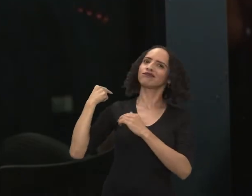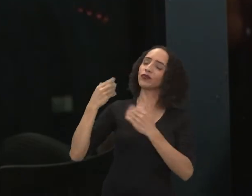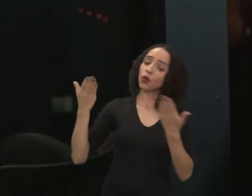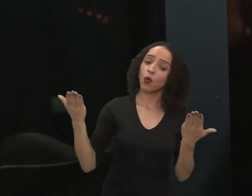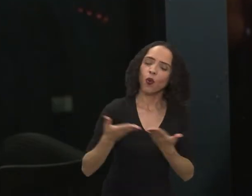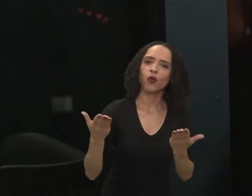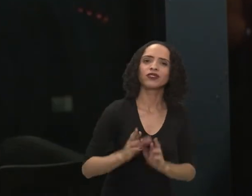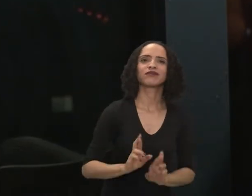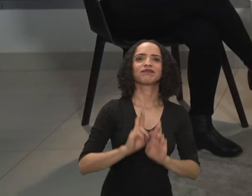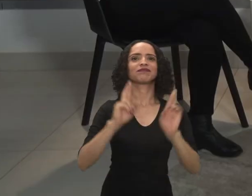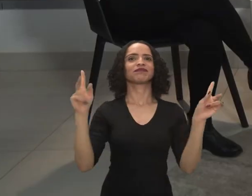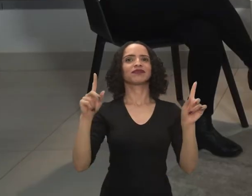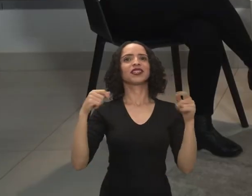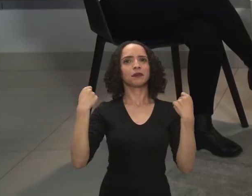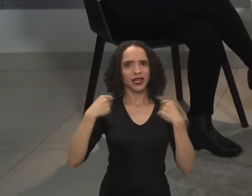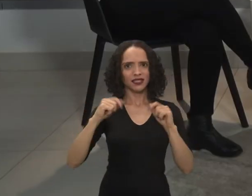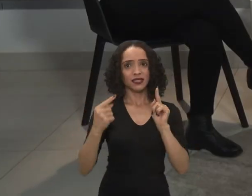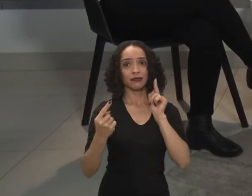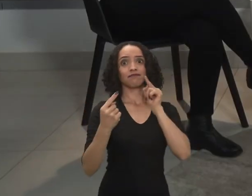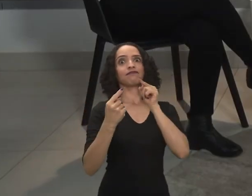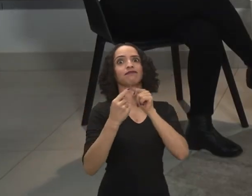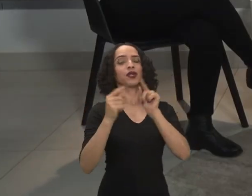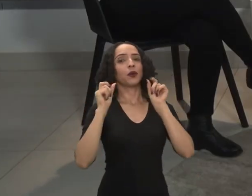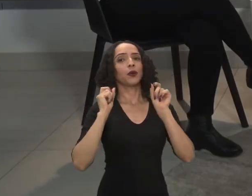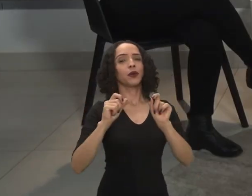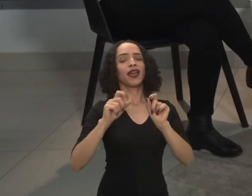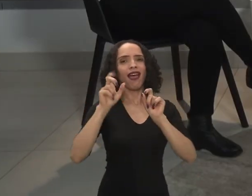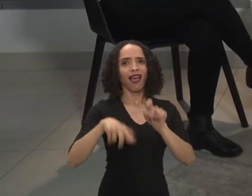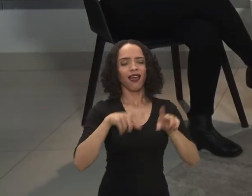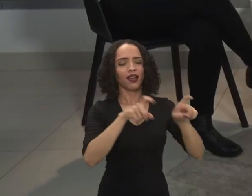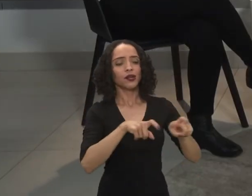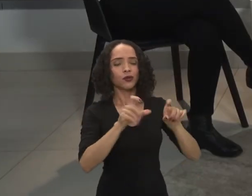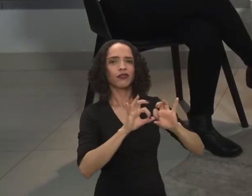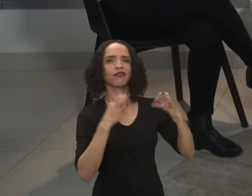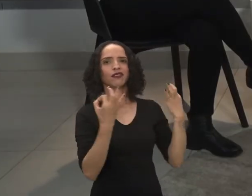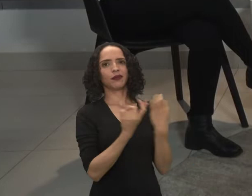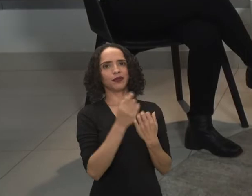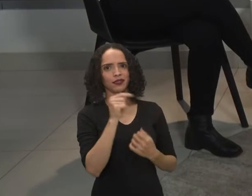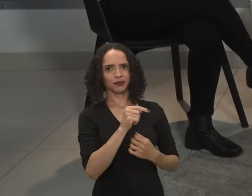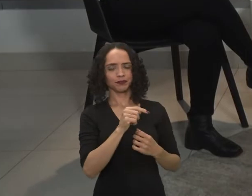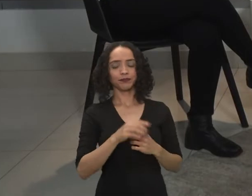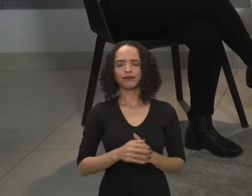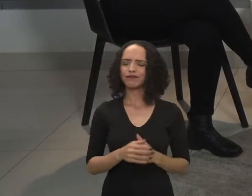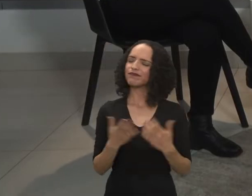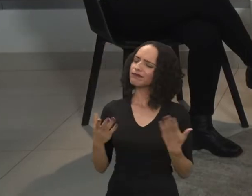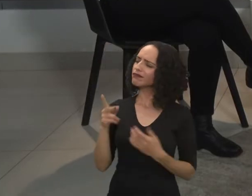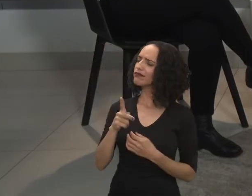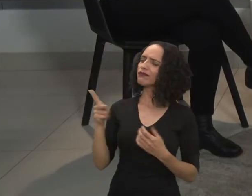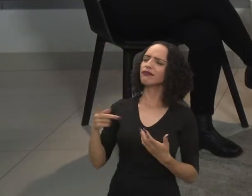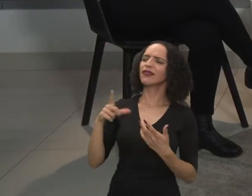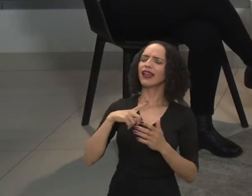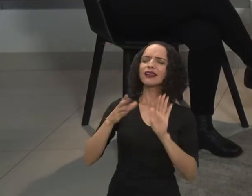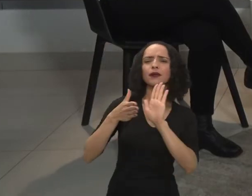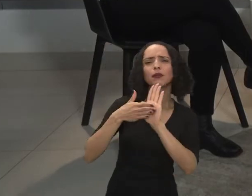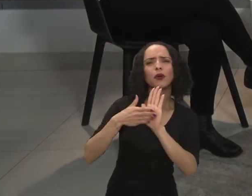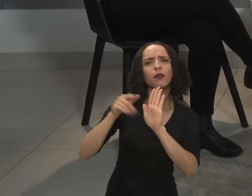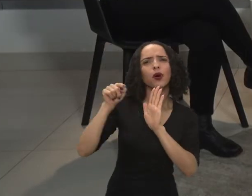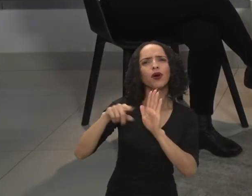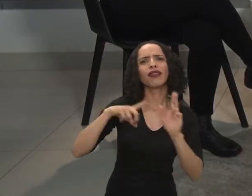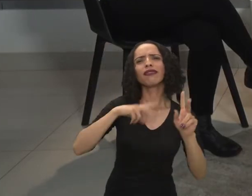agricultura familiar. Professor Nilson, qual é a sua opinião sobre isso? Essas propostas que às vezes tocam nesse tema,